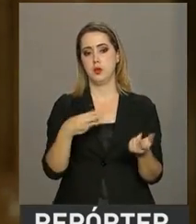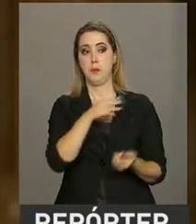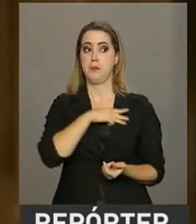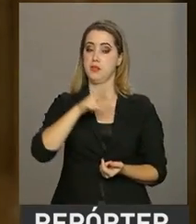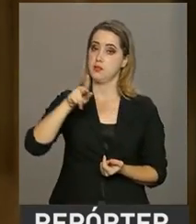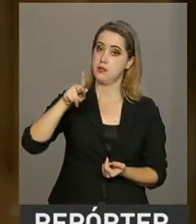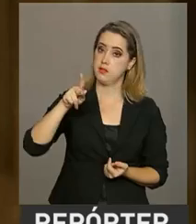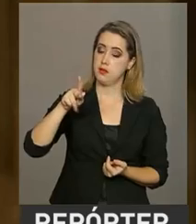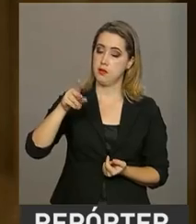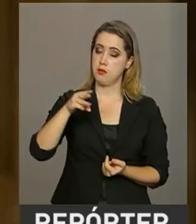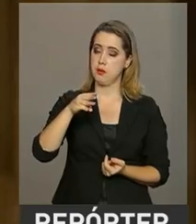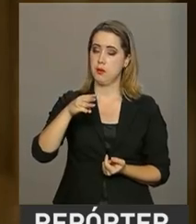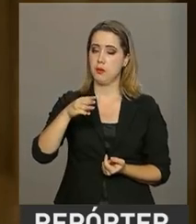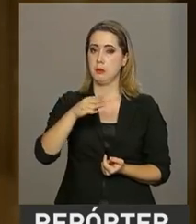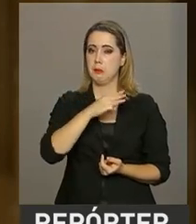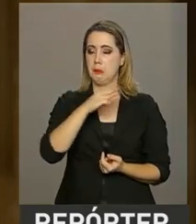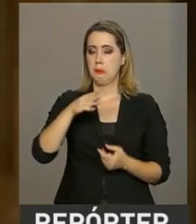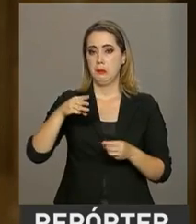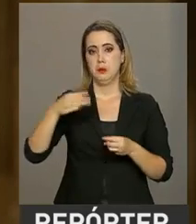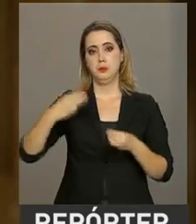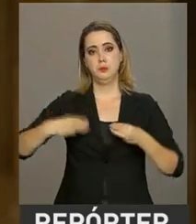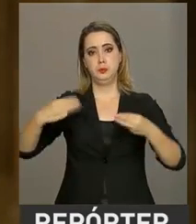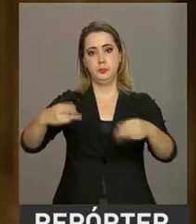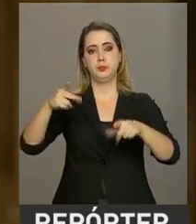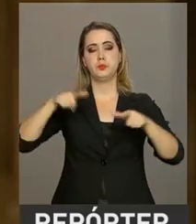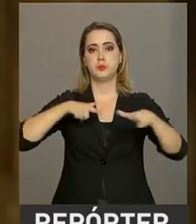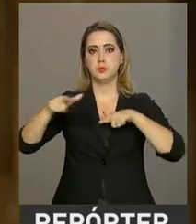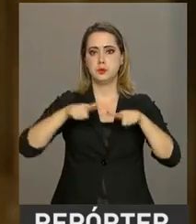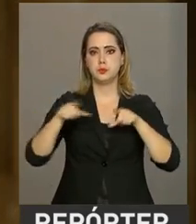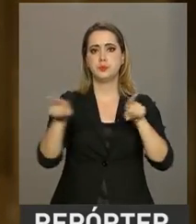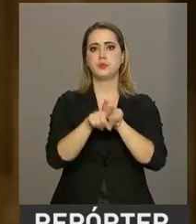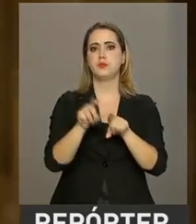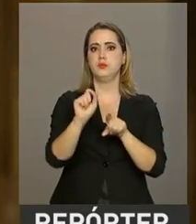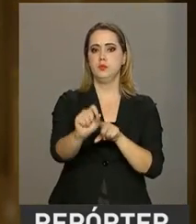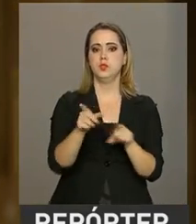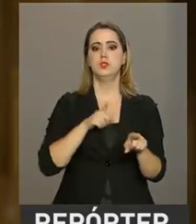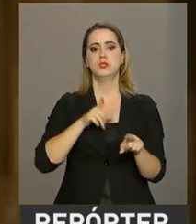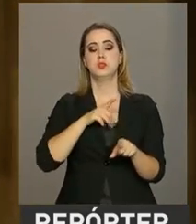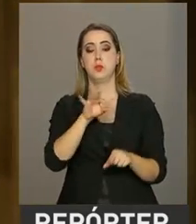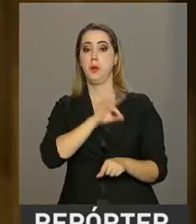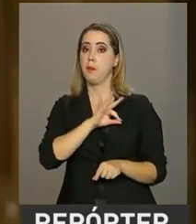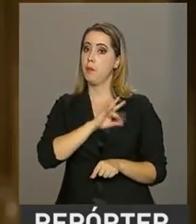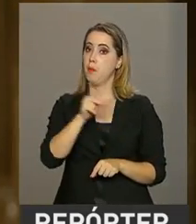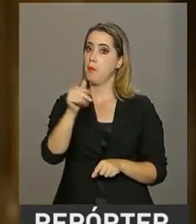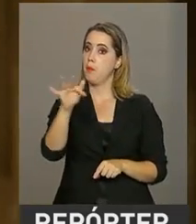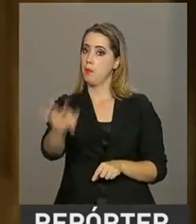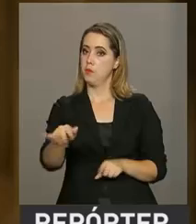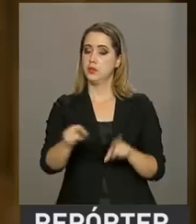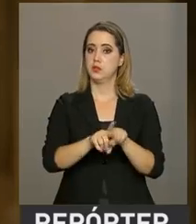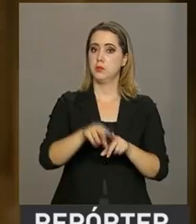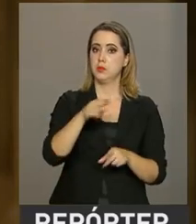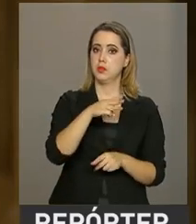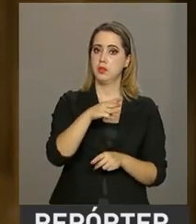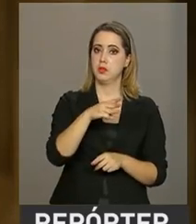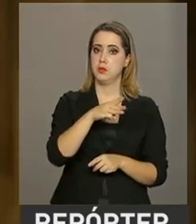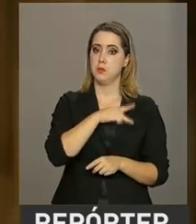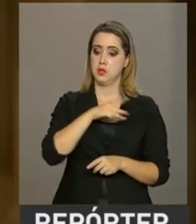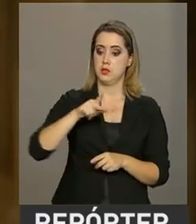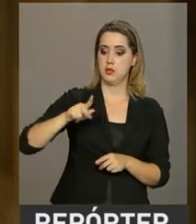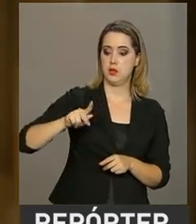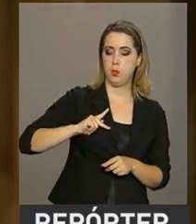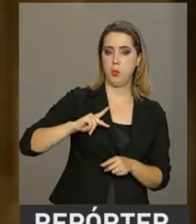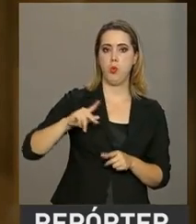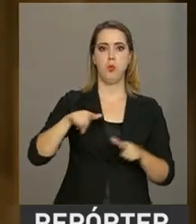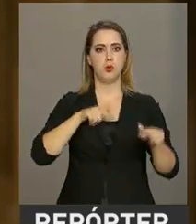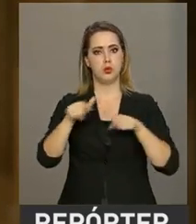Trabalho, que é quem faz efetivamente a fiscalização, mas também Polícia Federal, também Ministério Público do Trabalho, para as ações coletivas